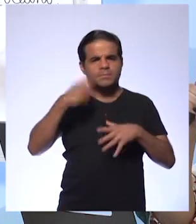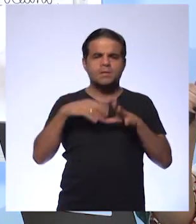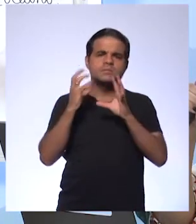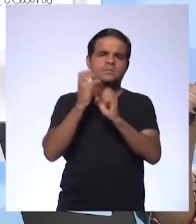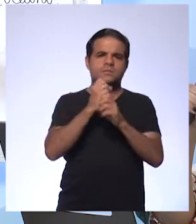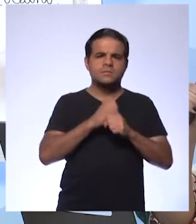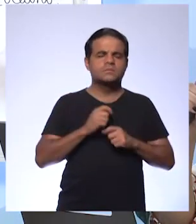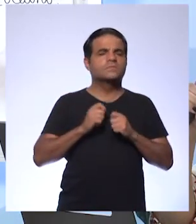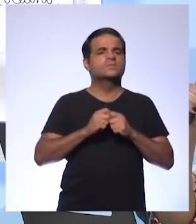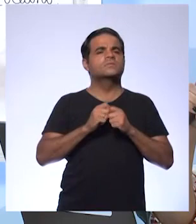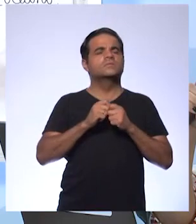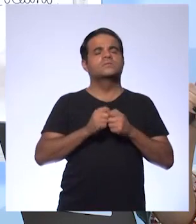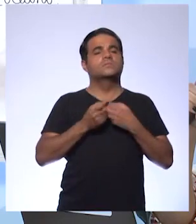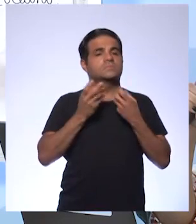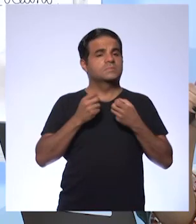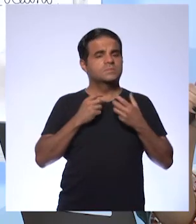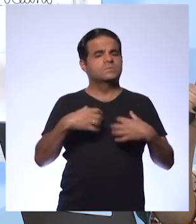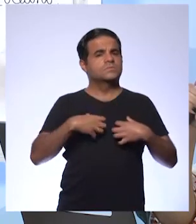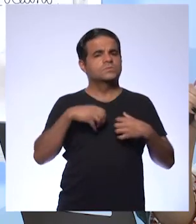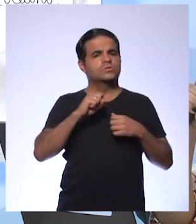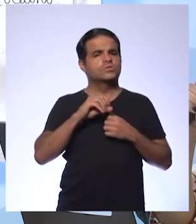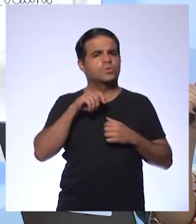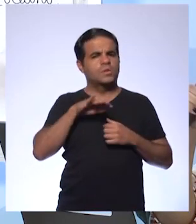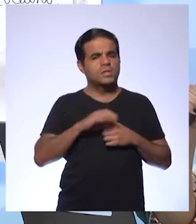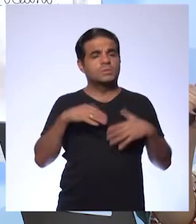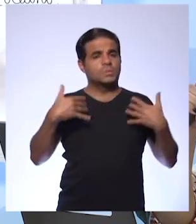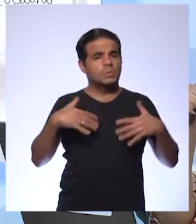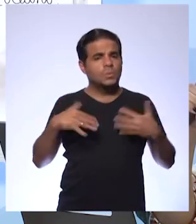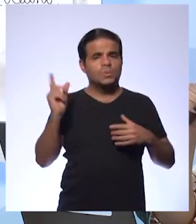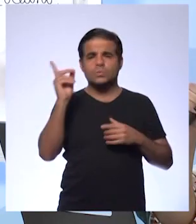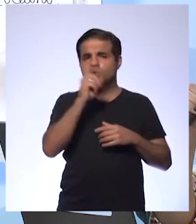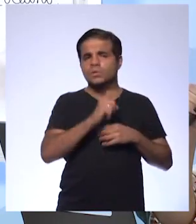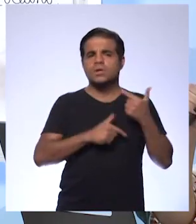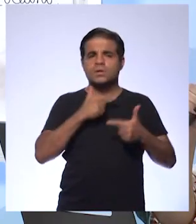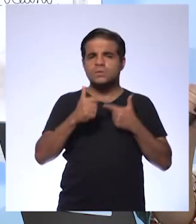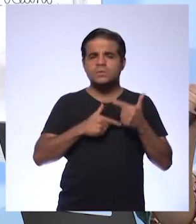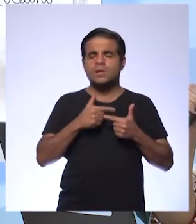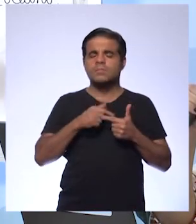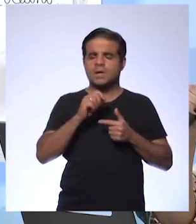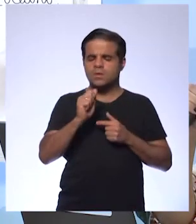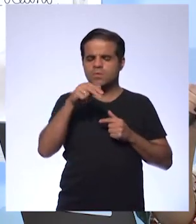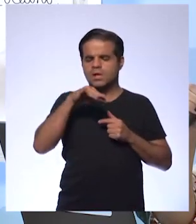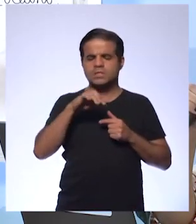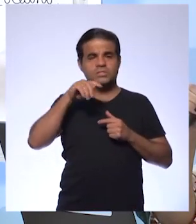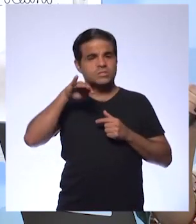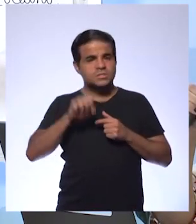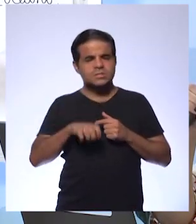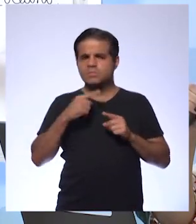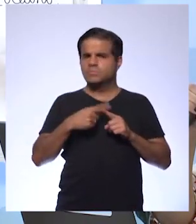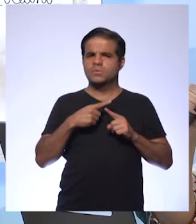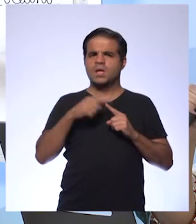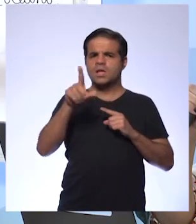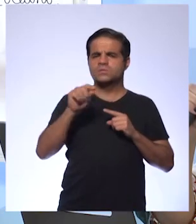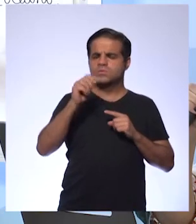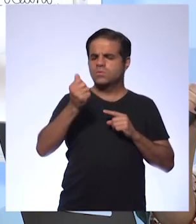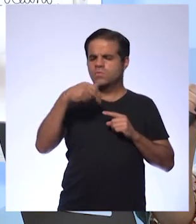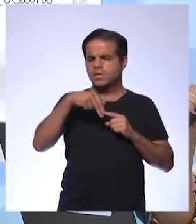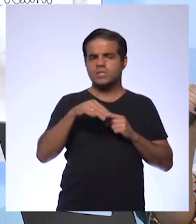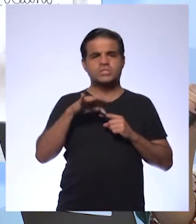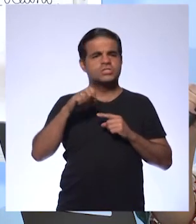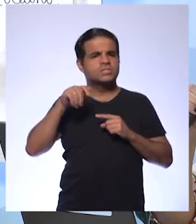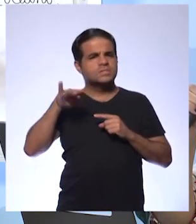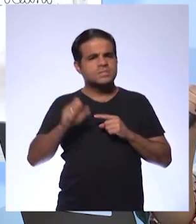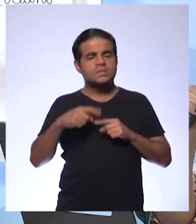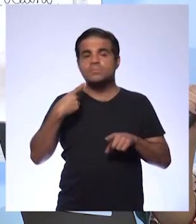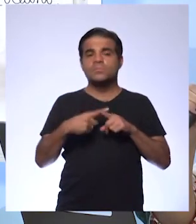sílabas, fazer em forma de soneto, que é uma forma super complicada. Ele ainda faz todo um trabalho de antítese. E por que ele escolheu a antítese? Por quê?